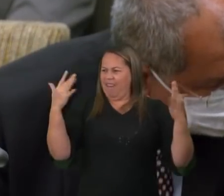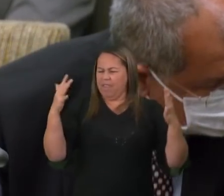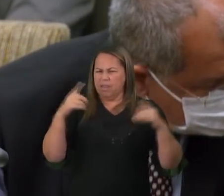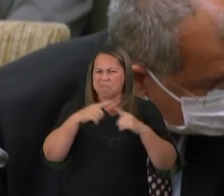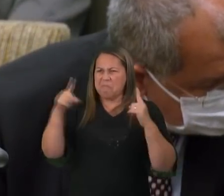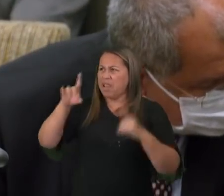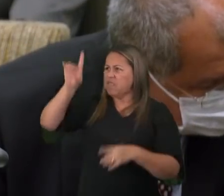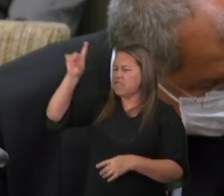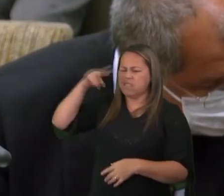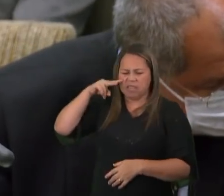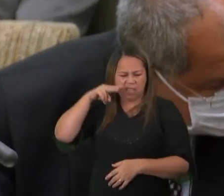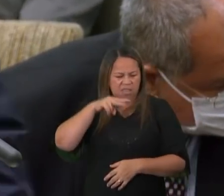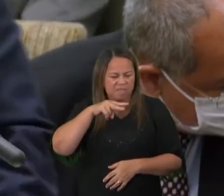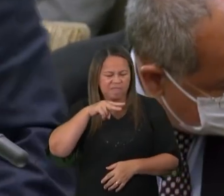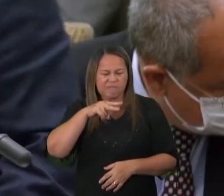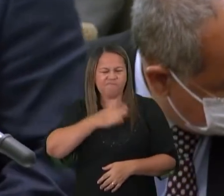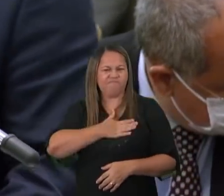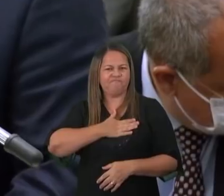a Deus.